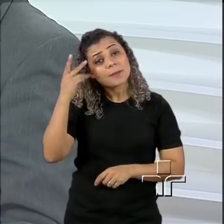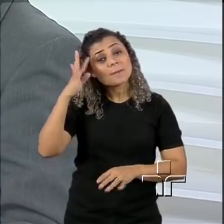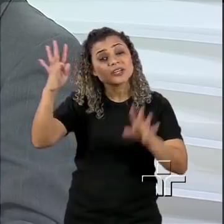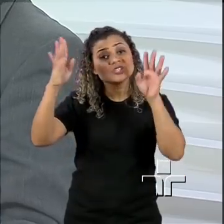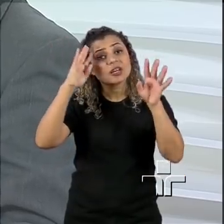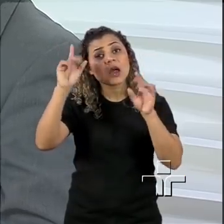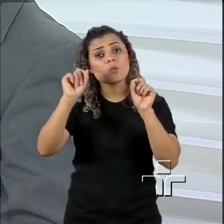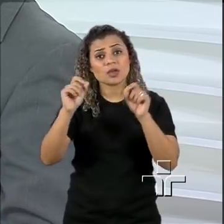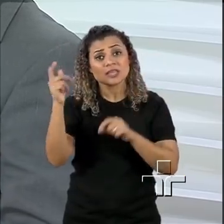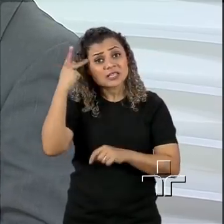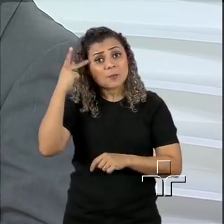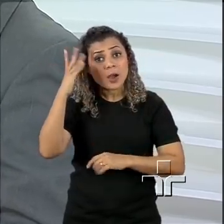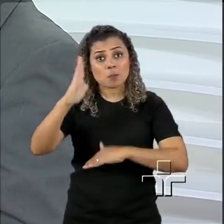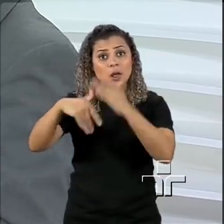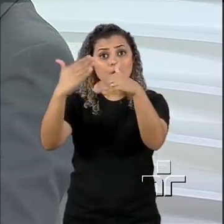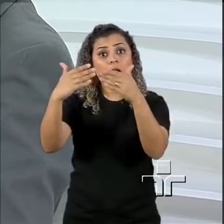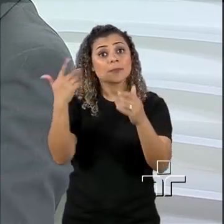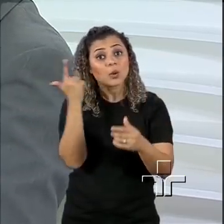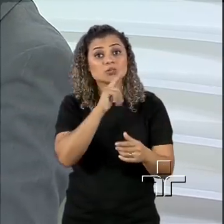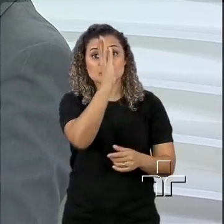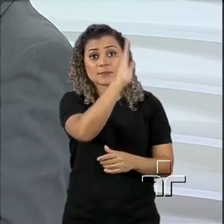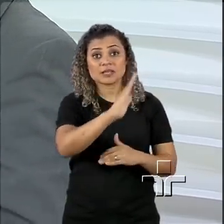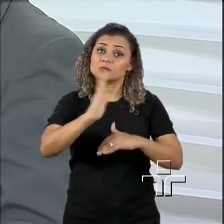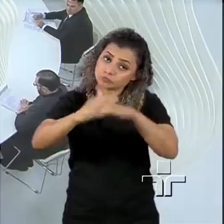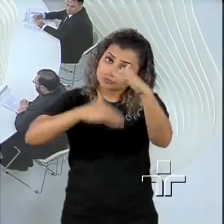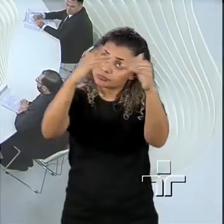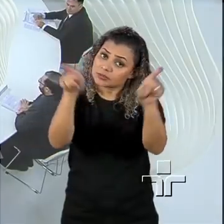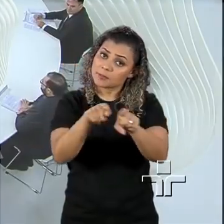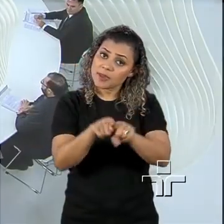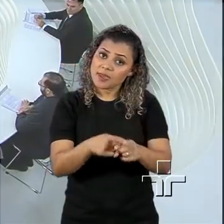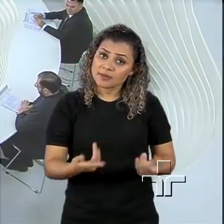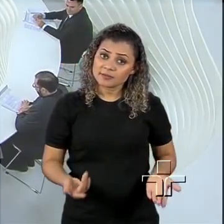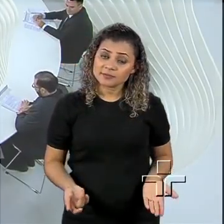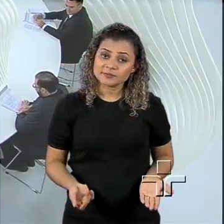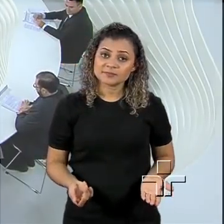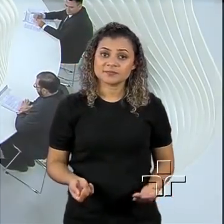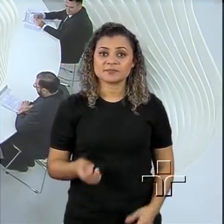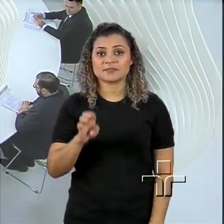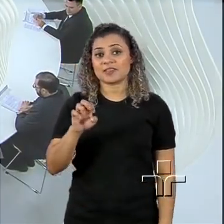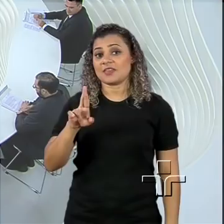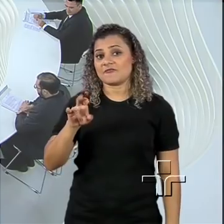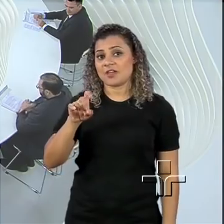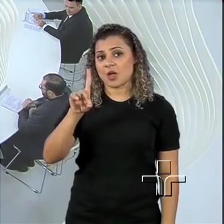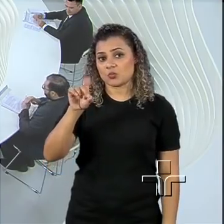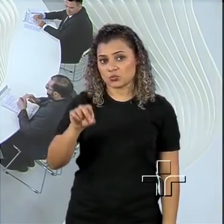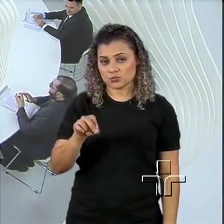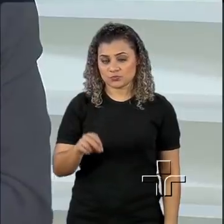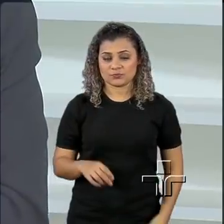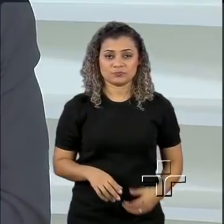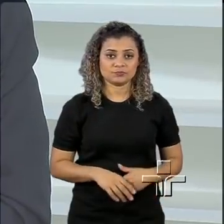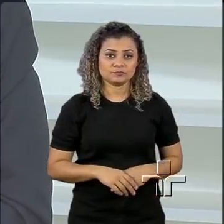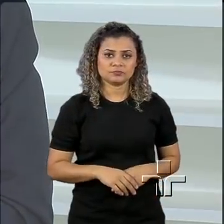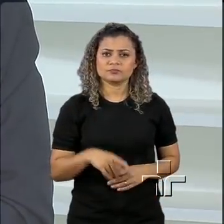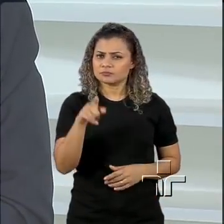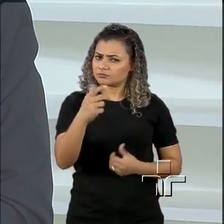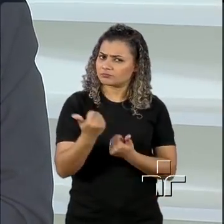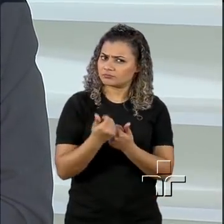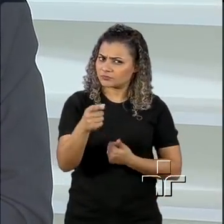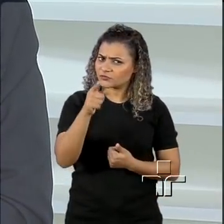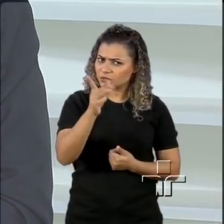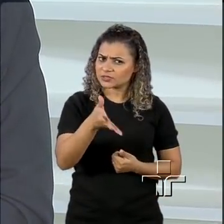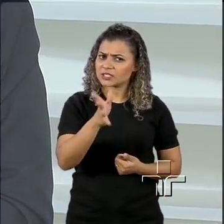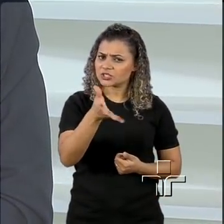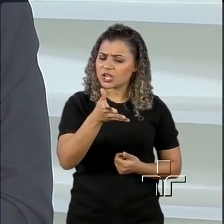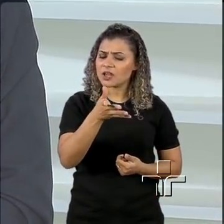ajudar o Brasil, inclusive, a sair da crise atual. Pedro. Evaldo, desculpe. Ministro, o senhor acaba de ter as